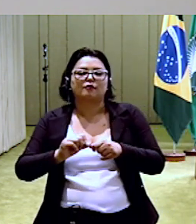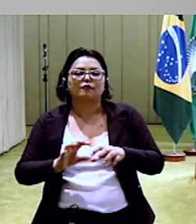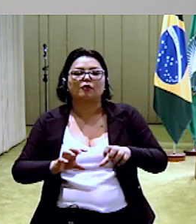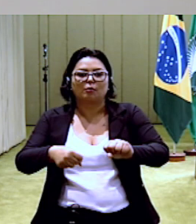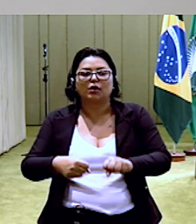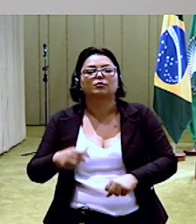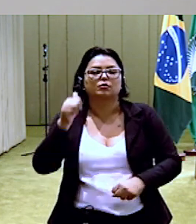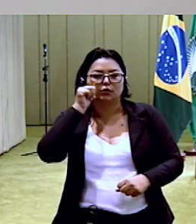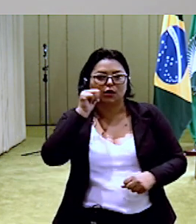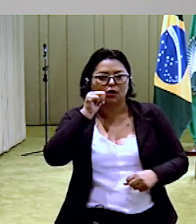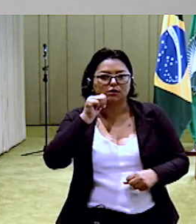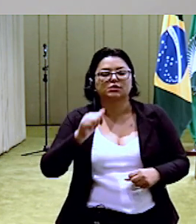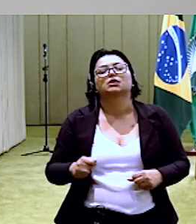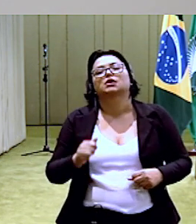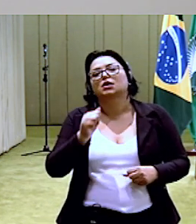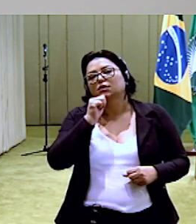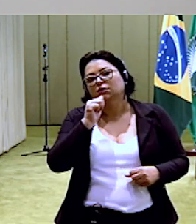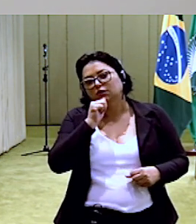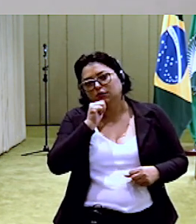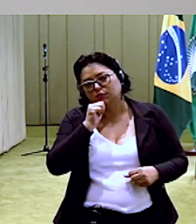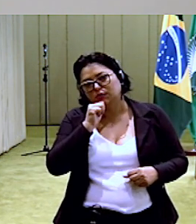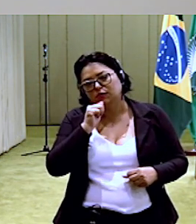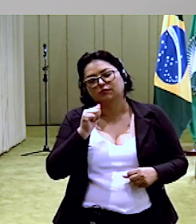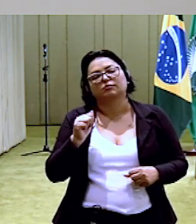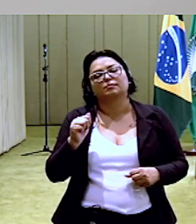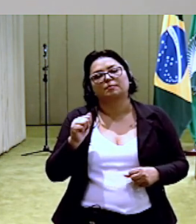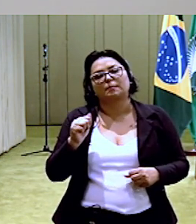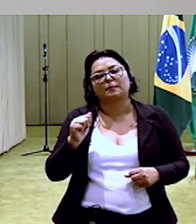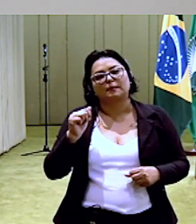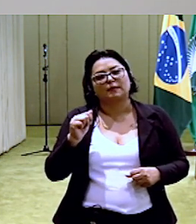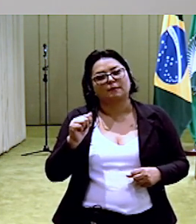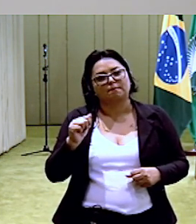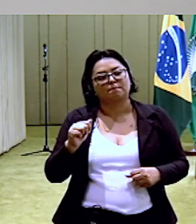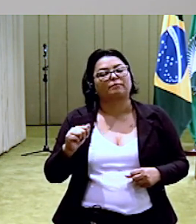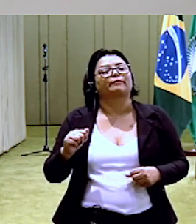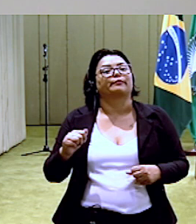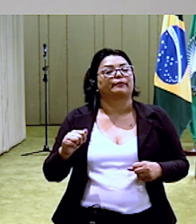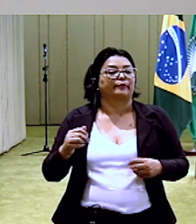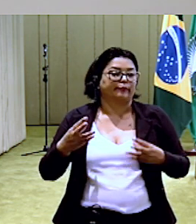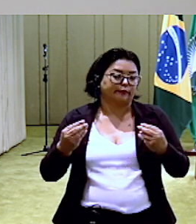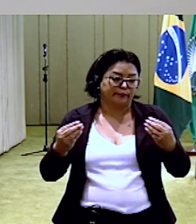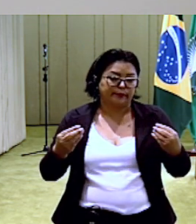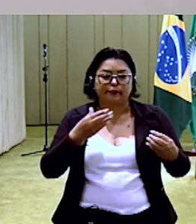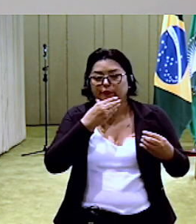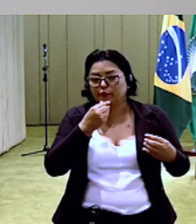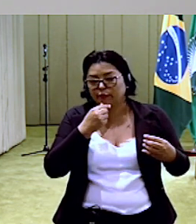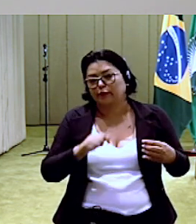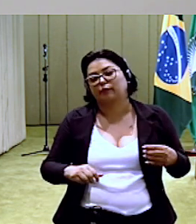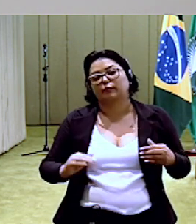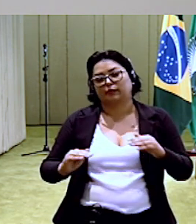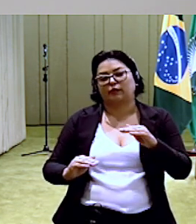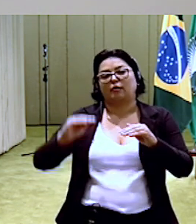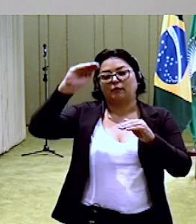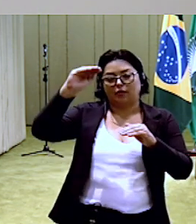mulheres, né? É um corpo ainda, como todo mercado financeiro, é um mercado ainda majoritariamente masculino. Mas a